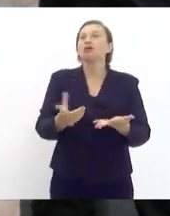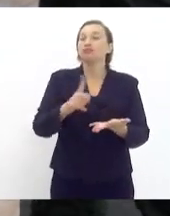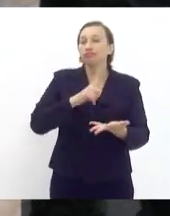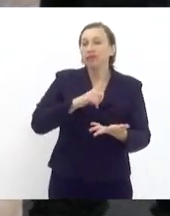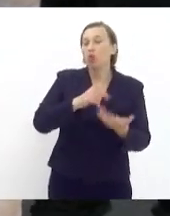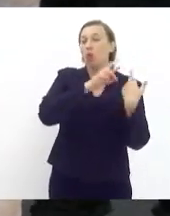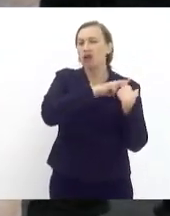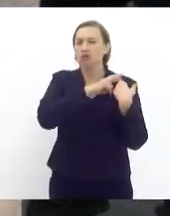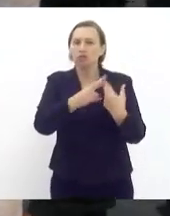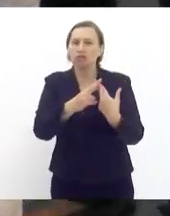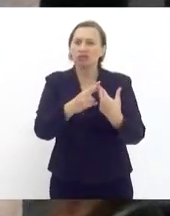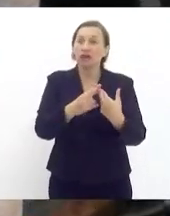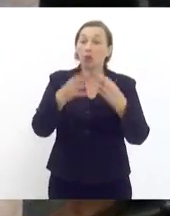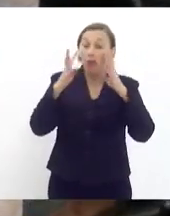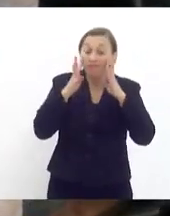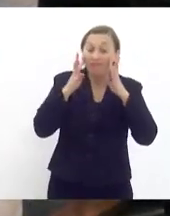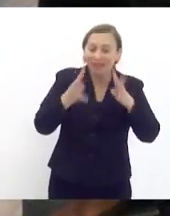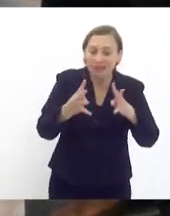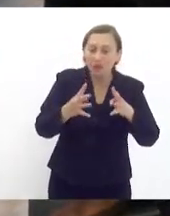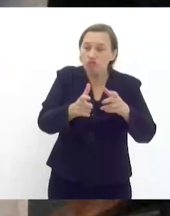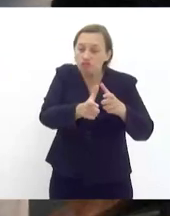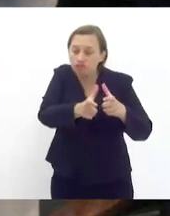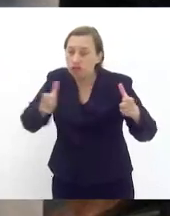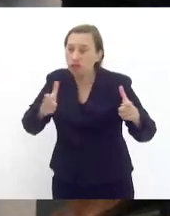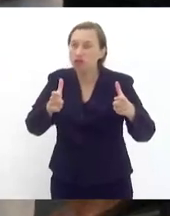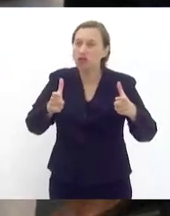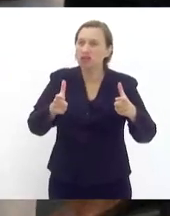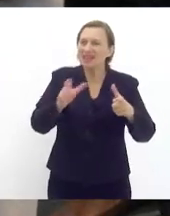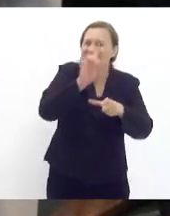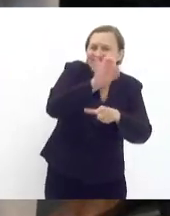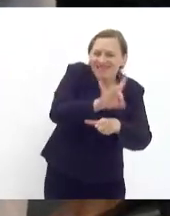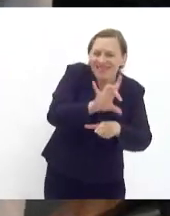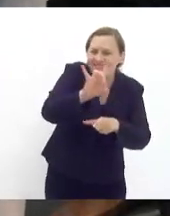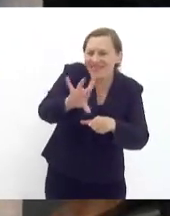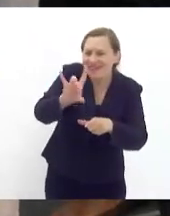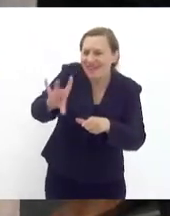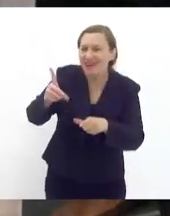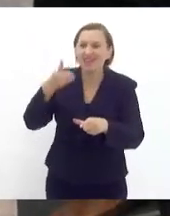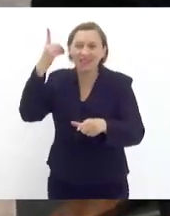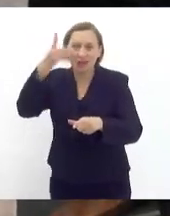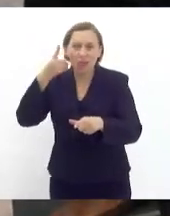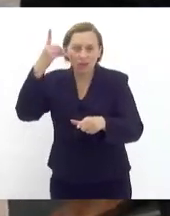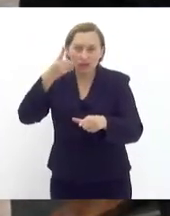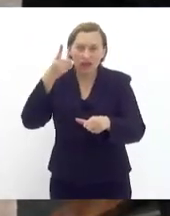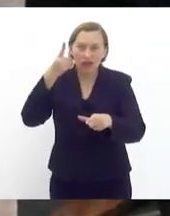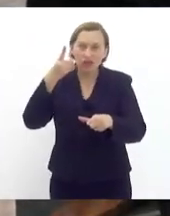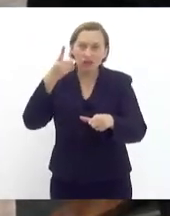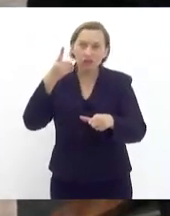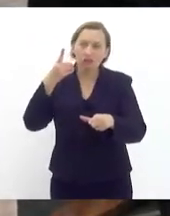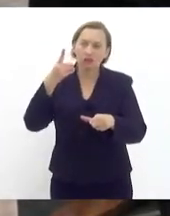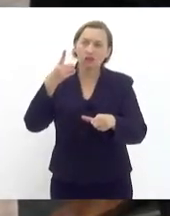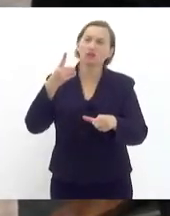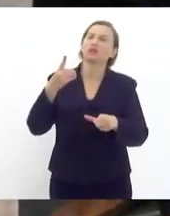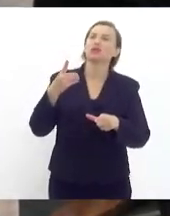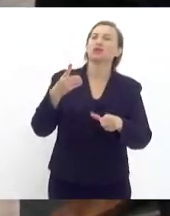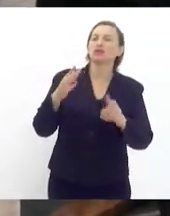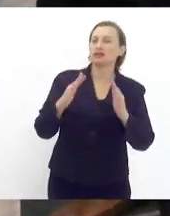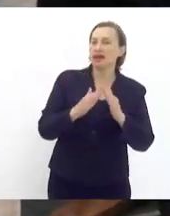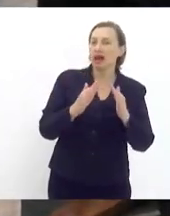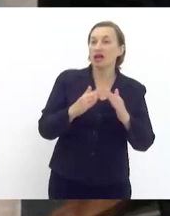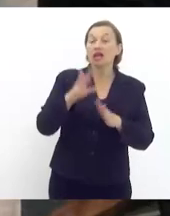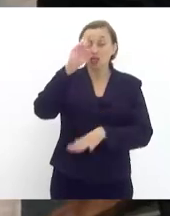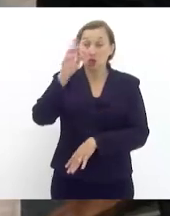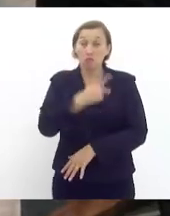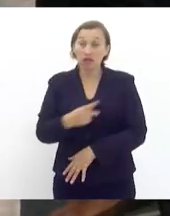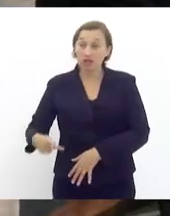se ter uma responsabilidade uma atenção enorme de cada parlamentar Desta Casa do Governo senhor presidente eu